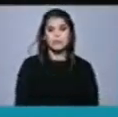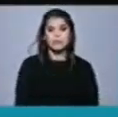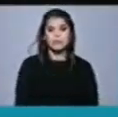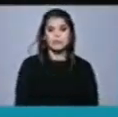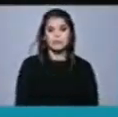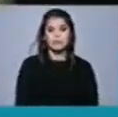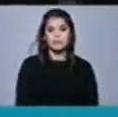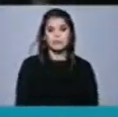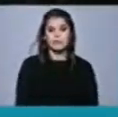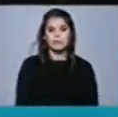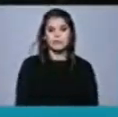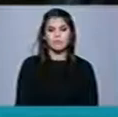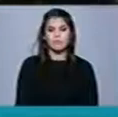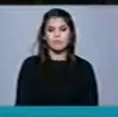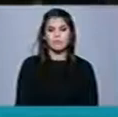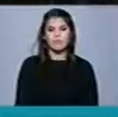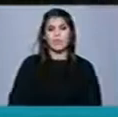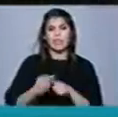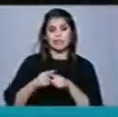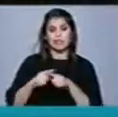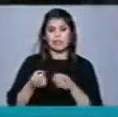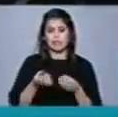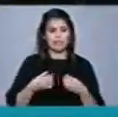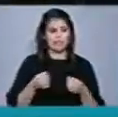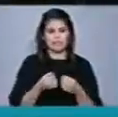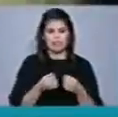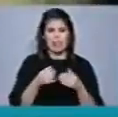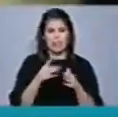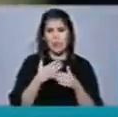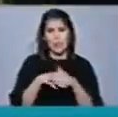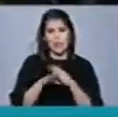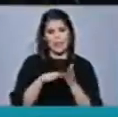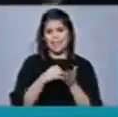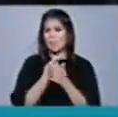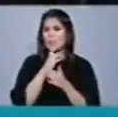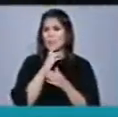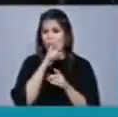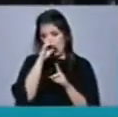E eu que nem faço tricô nem crochê, tenho sempre uma agulha guardada para isto.